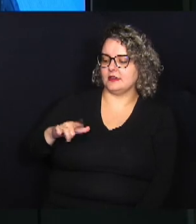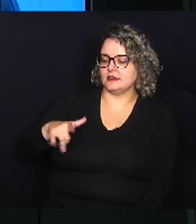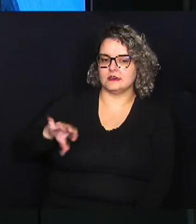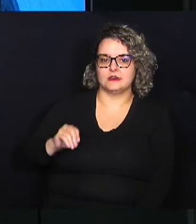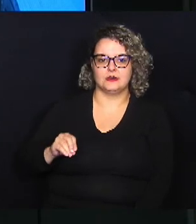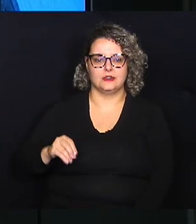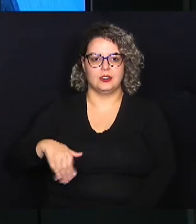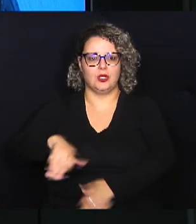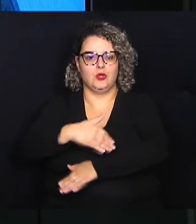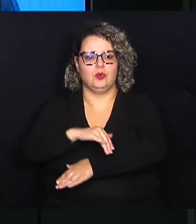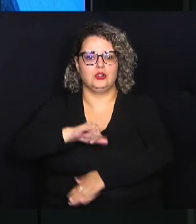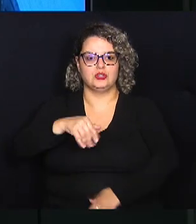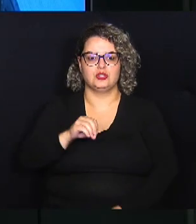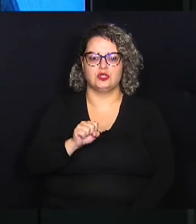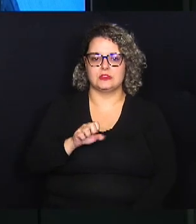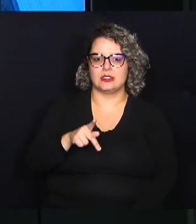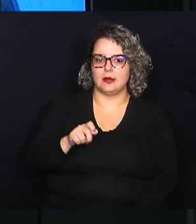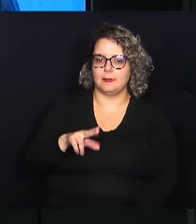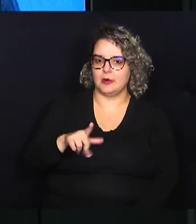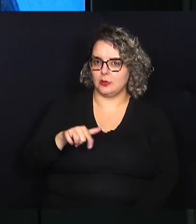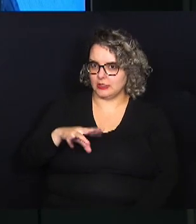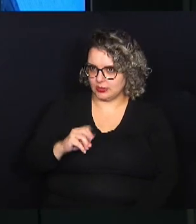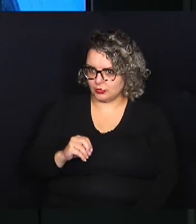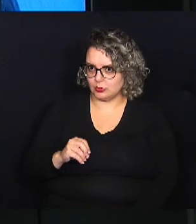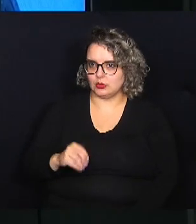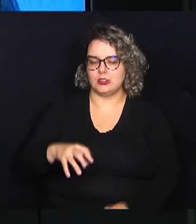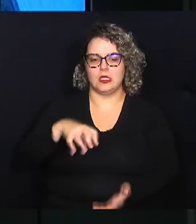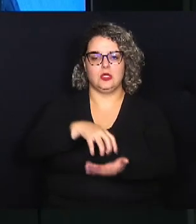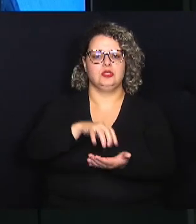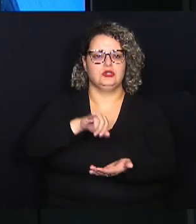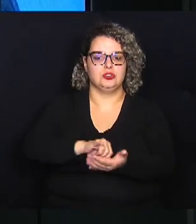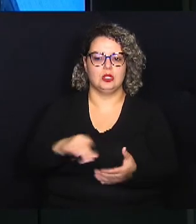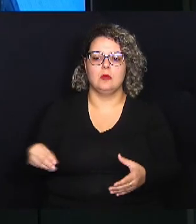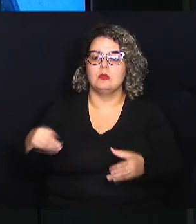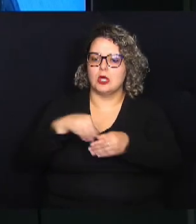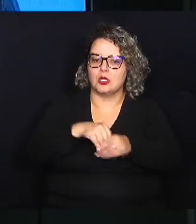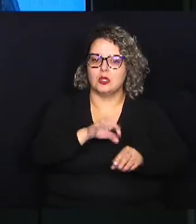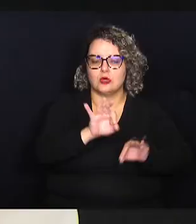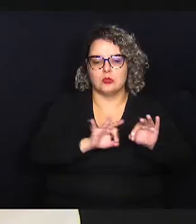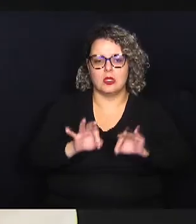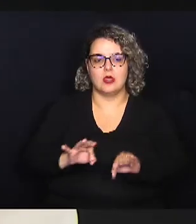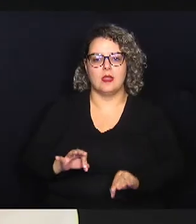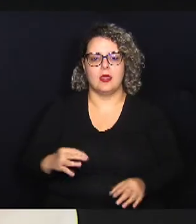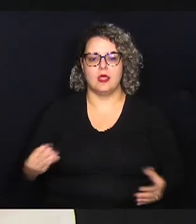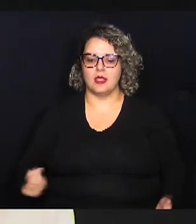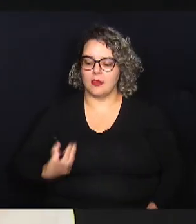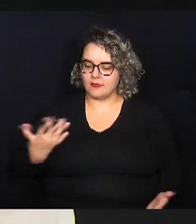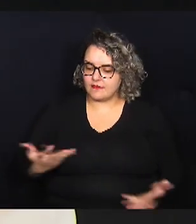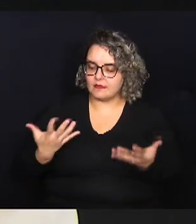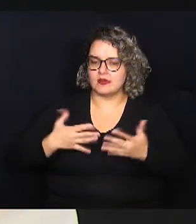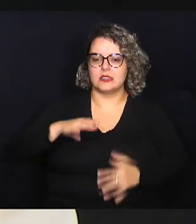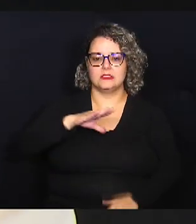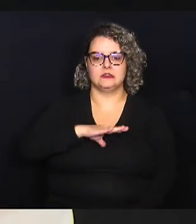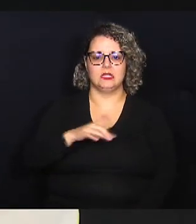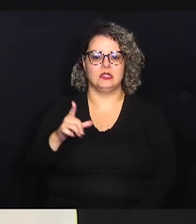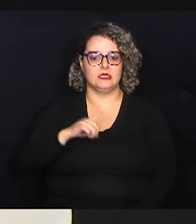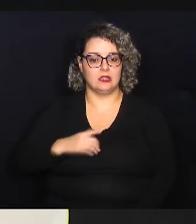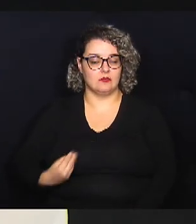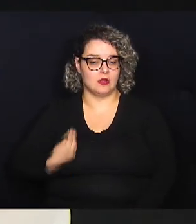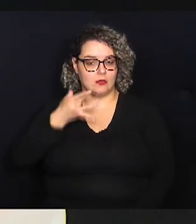que fica na região central da cidade, projeto que está inserido no programa Reviva a Cidade. O evento contou com a presença